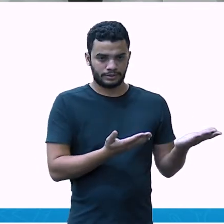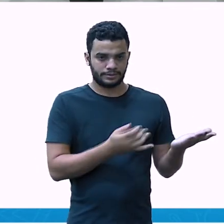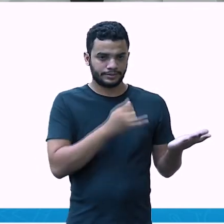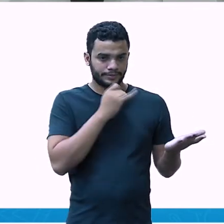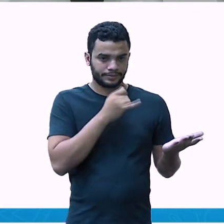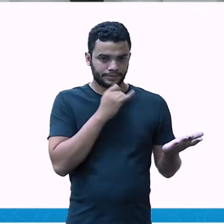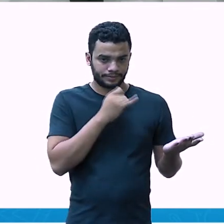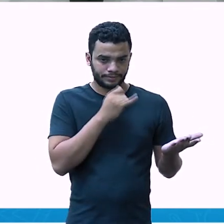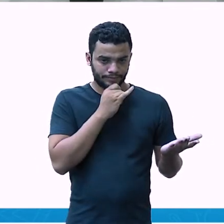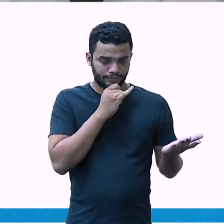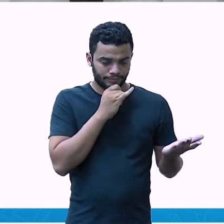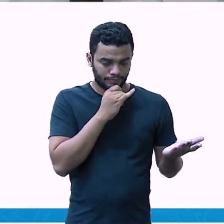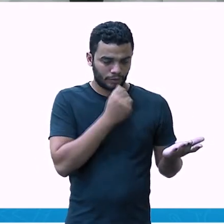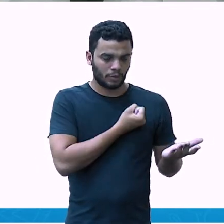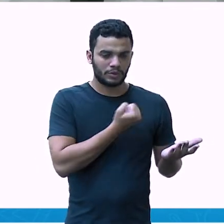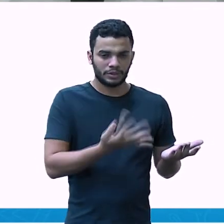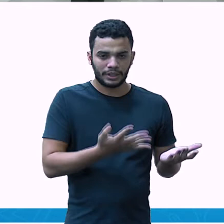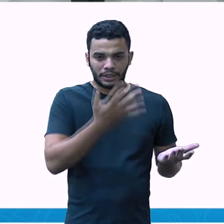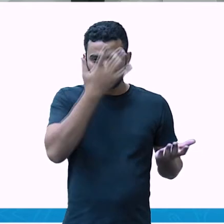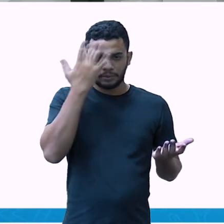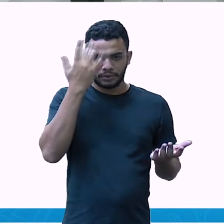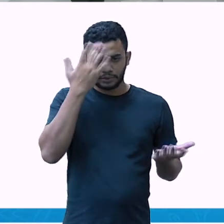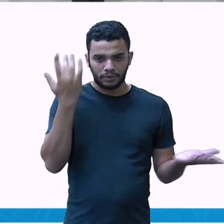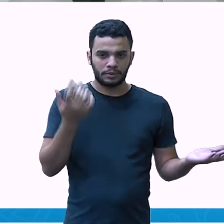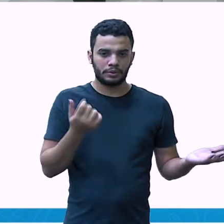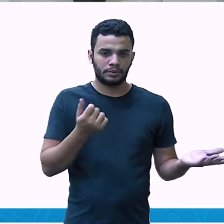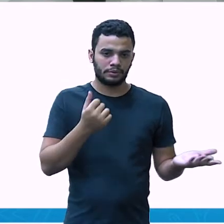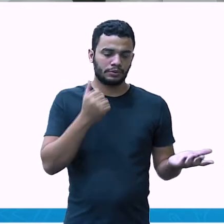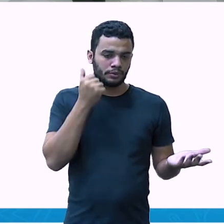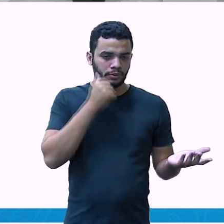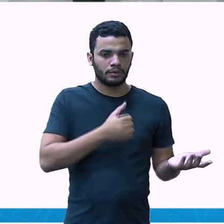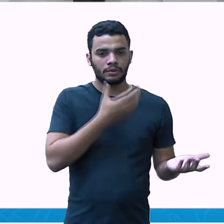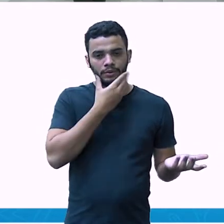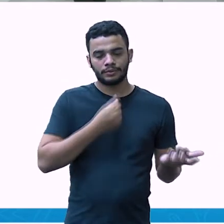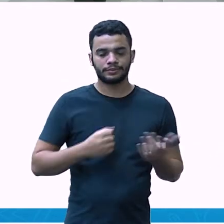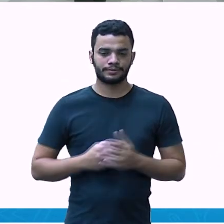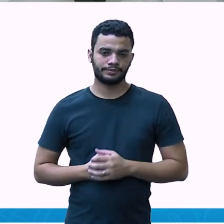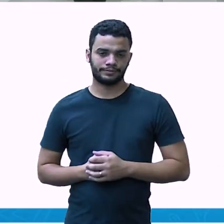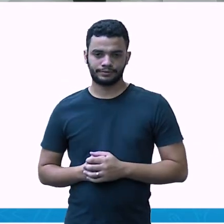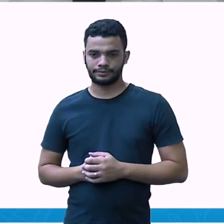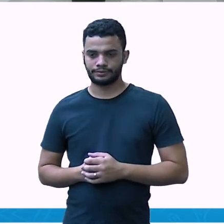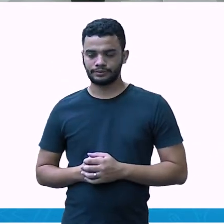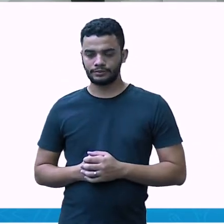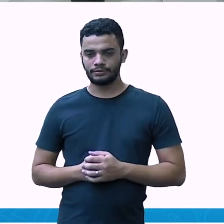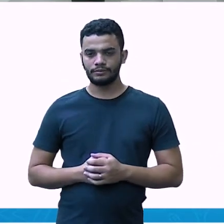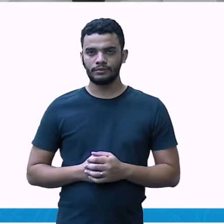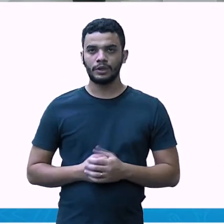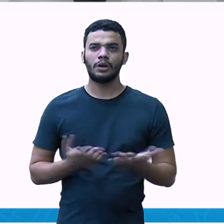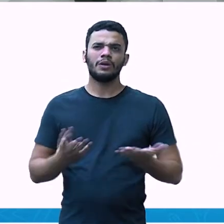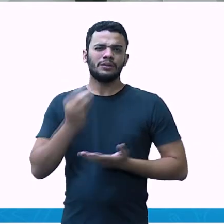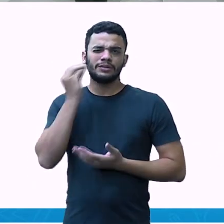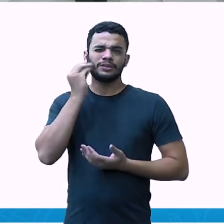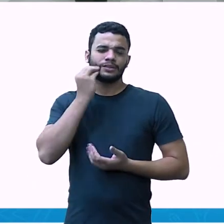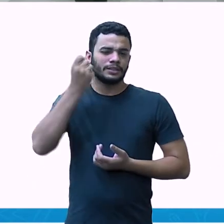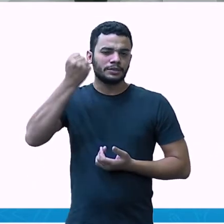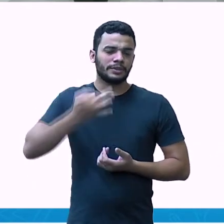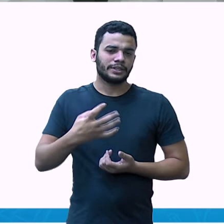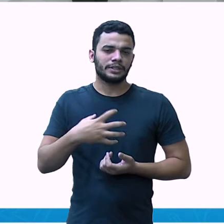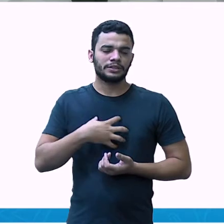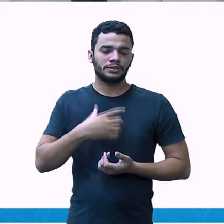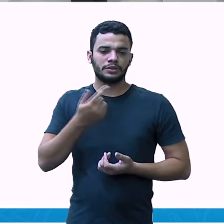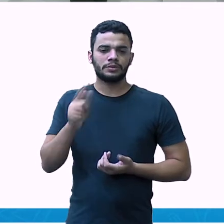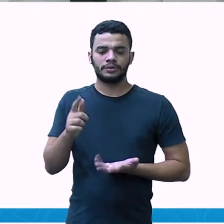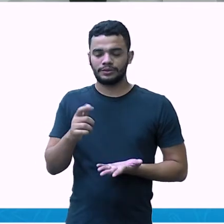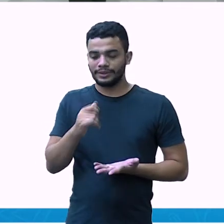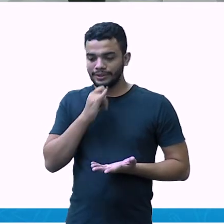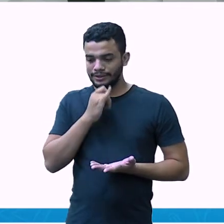agora, final do Brasileirão, eu colocasse um gráfico cheio de bolinhas. bola de futebol. Você ia observar que eu ia